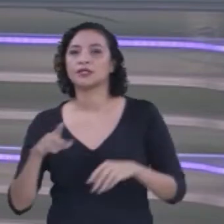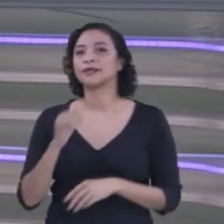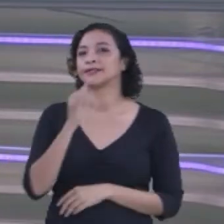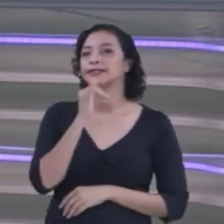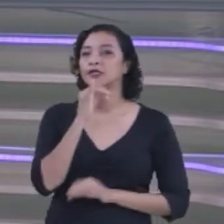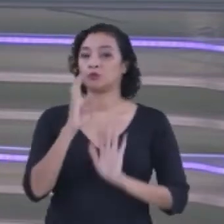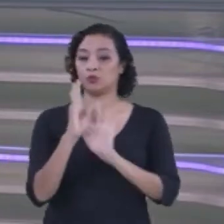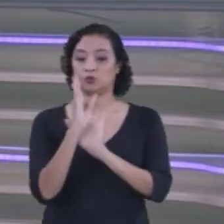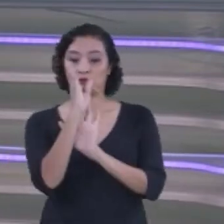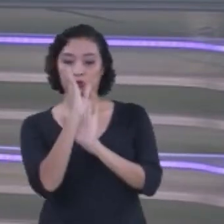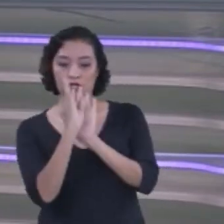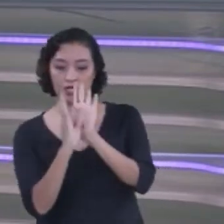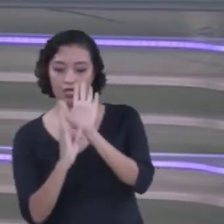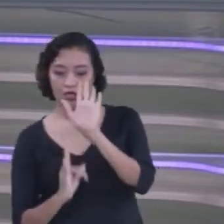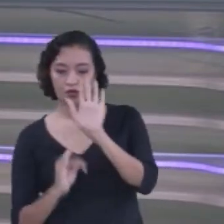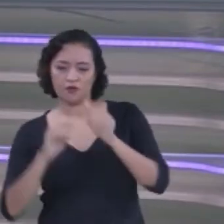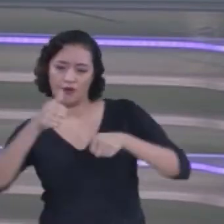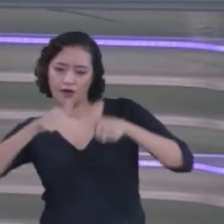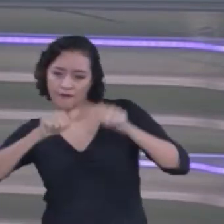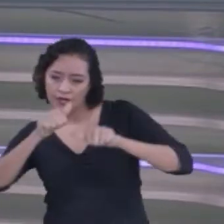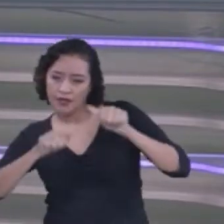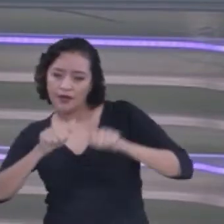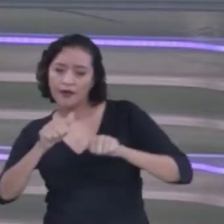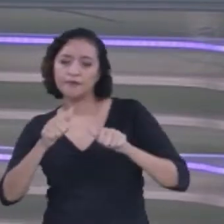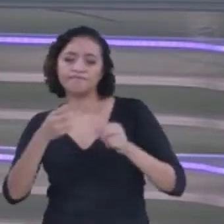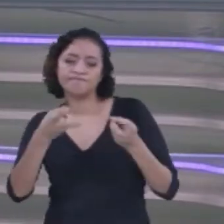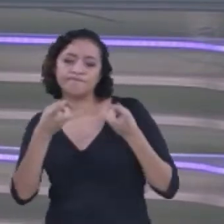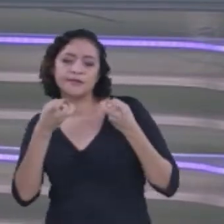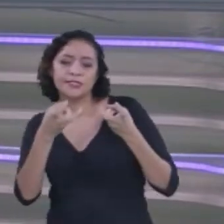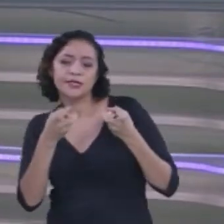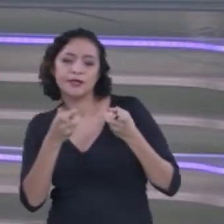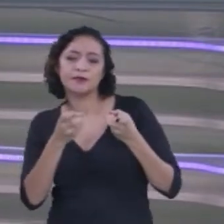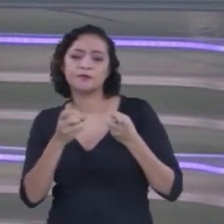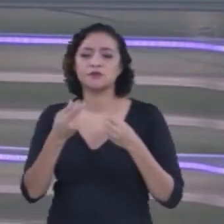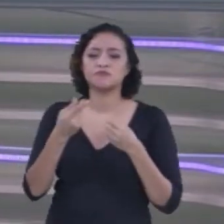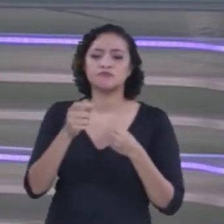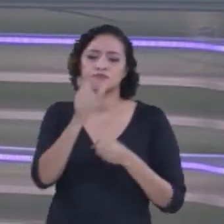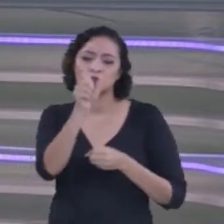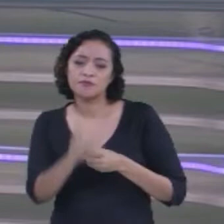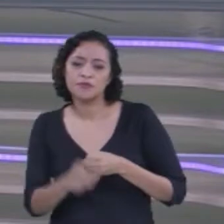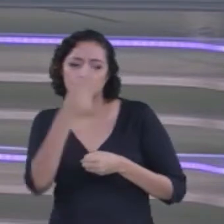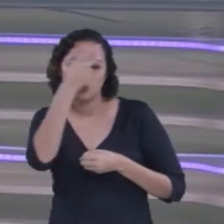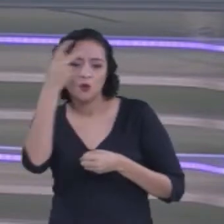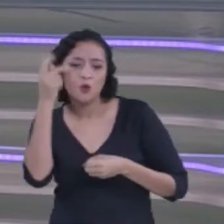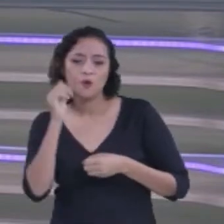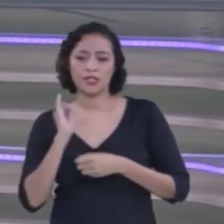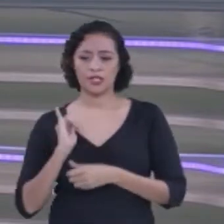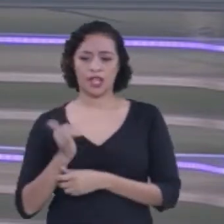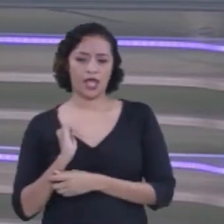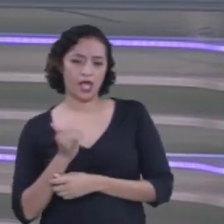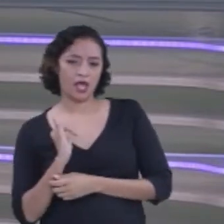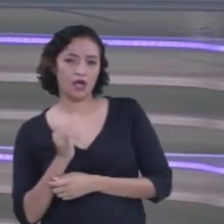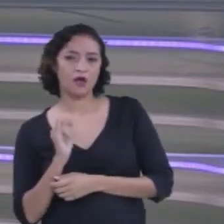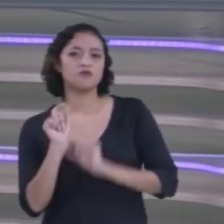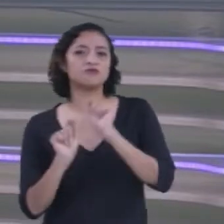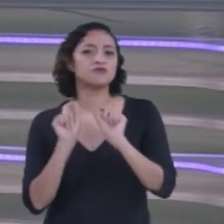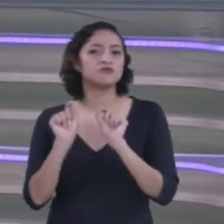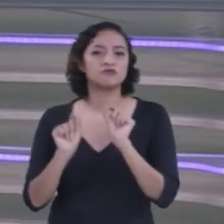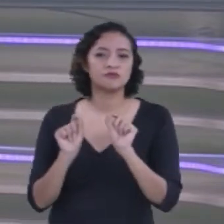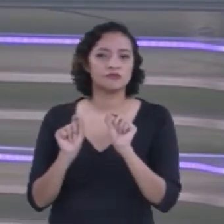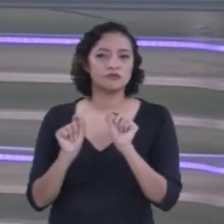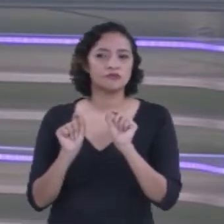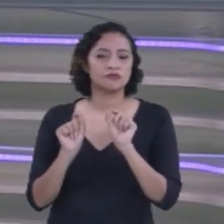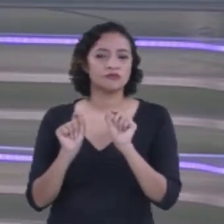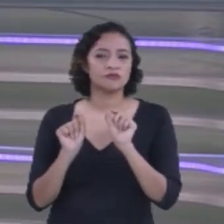texto, a pessoa que está escrevendo o texto, ou o personagem que está falando no texto, ele narra